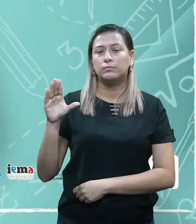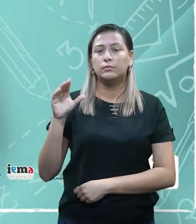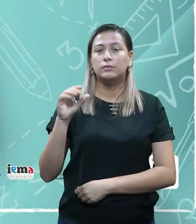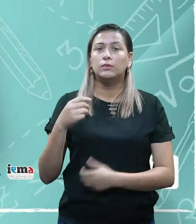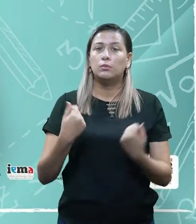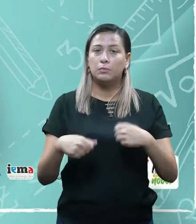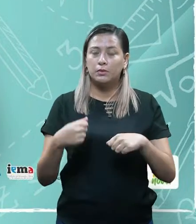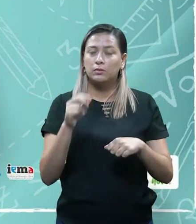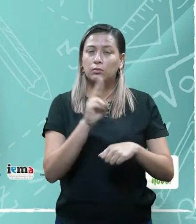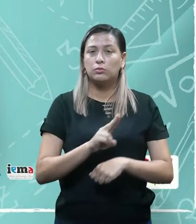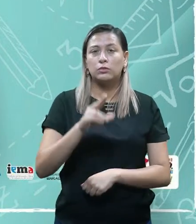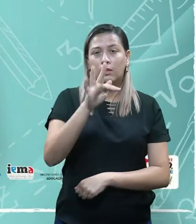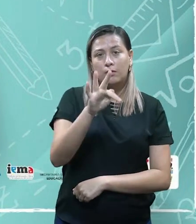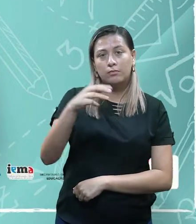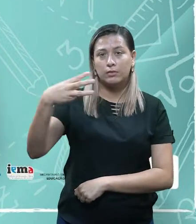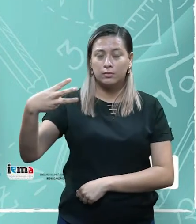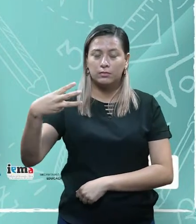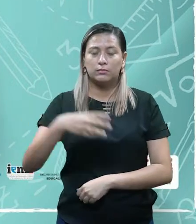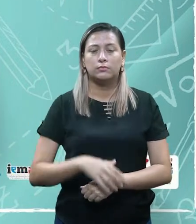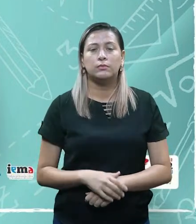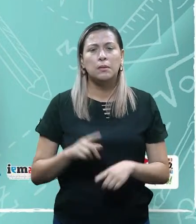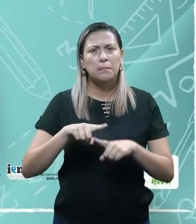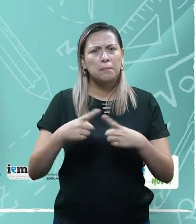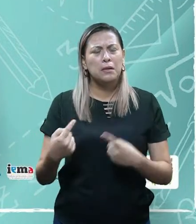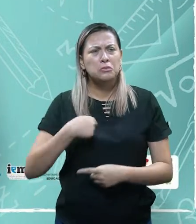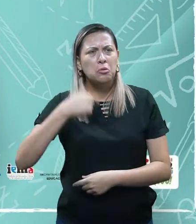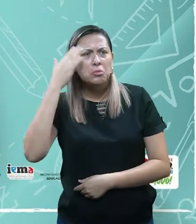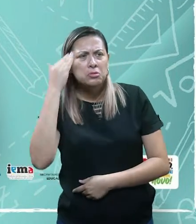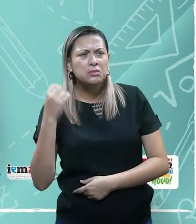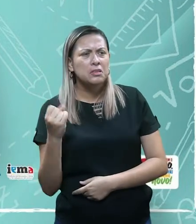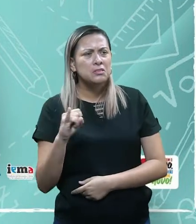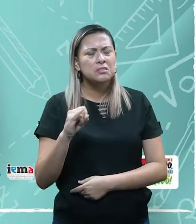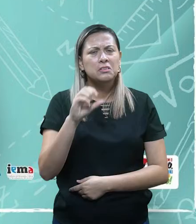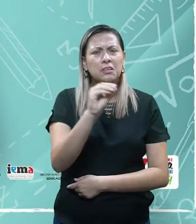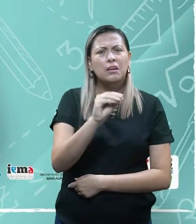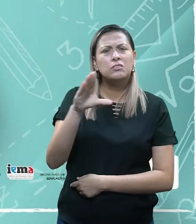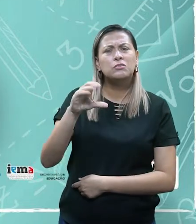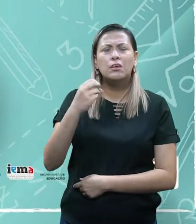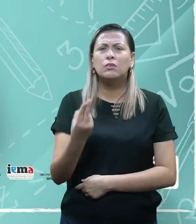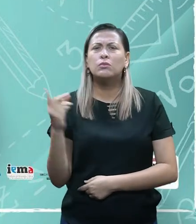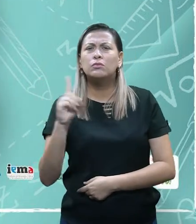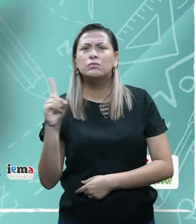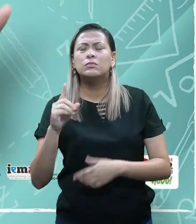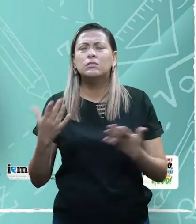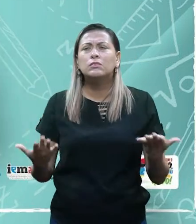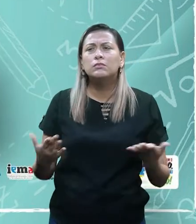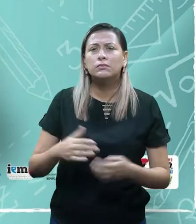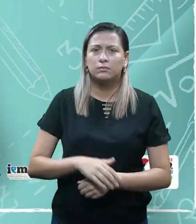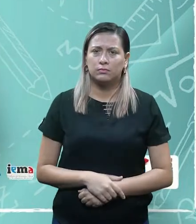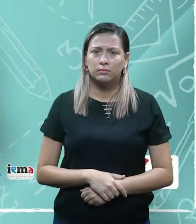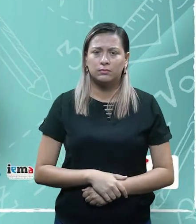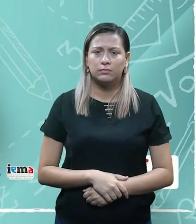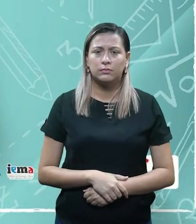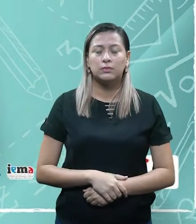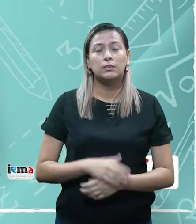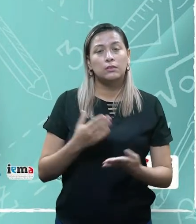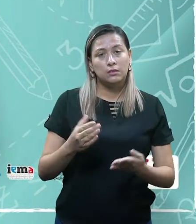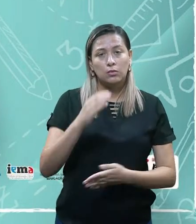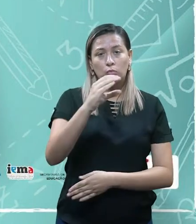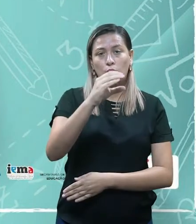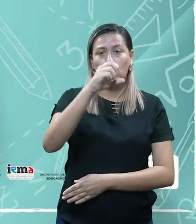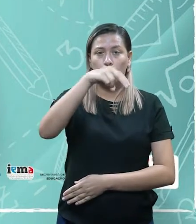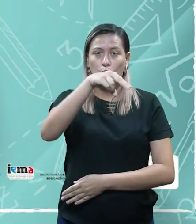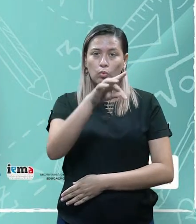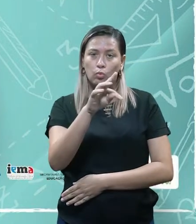F3. Mas, professora, como é que eu sei que ela está ativada ou não? Aí você vai apertar Ctrl